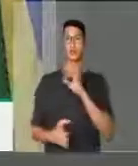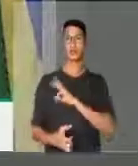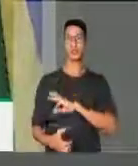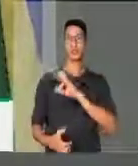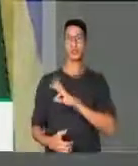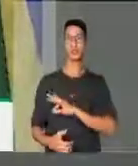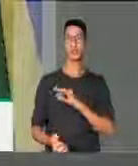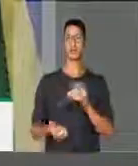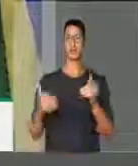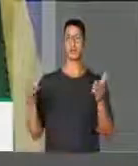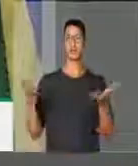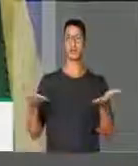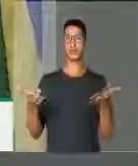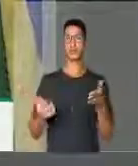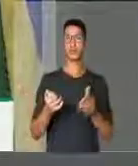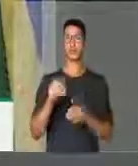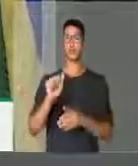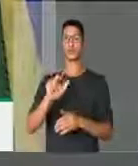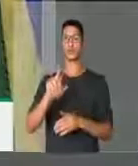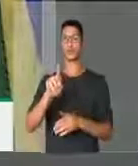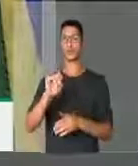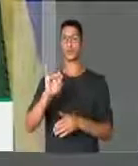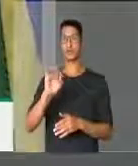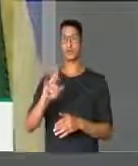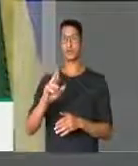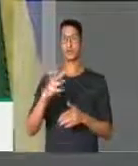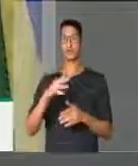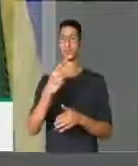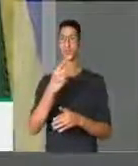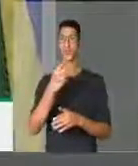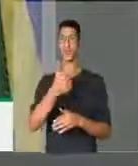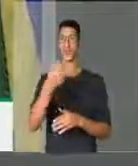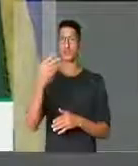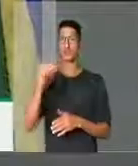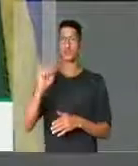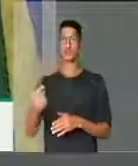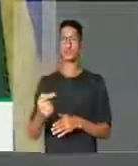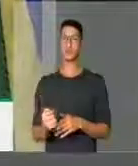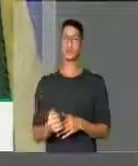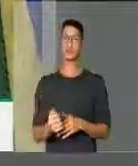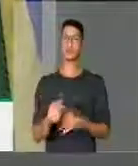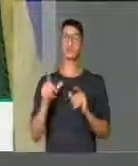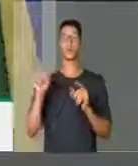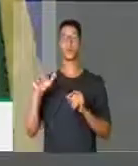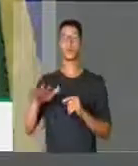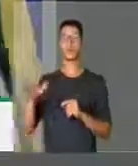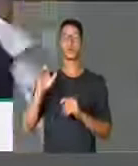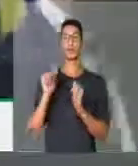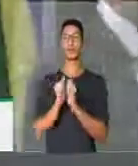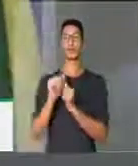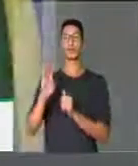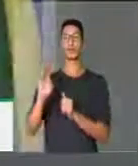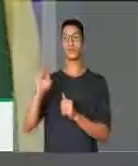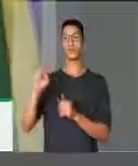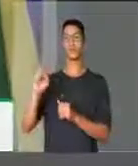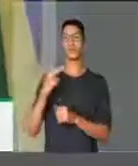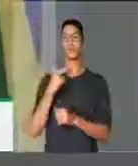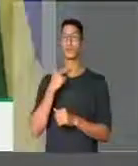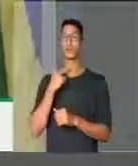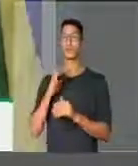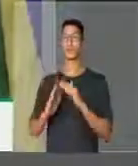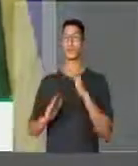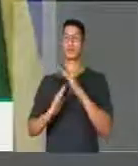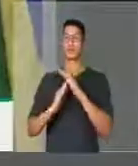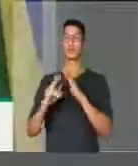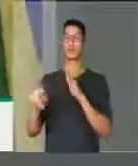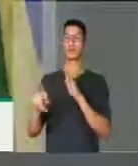salarial hoje dos auditores, em torno de 23 mil. Eles, com bônus, não poderão passar